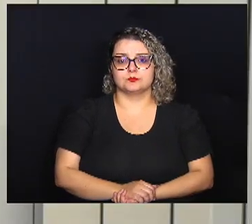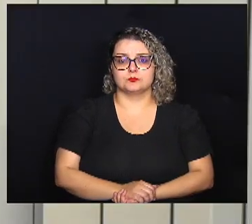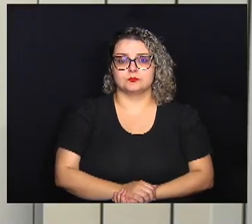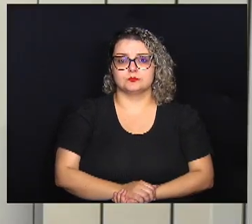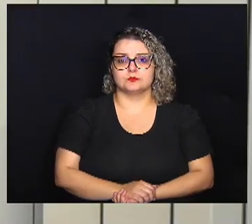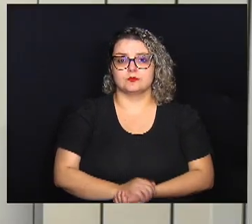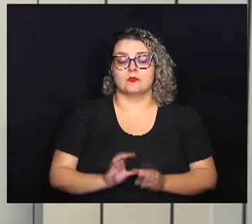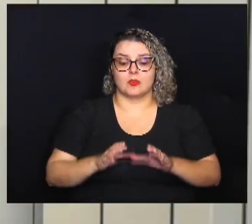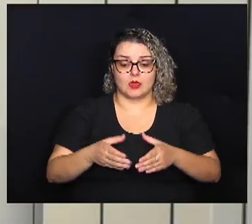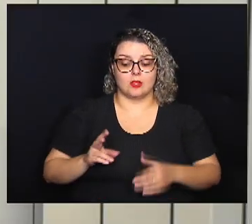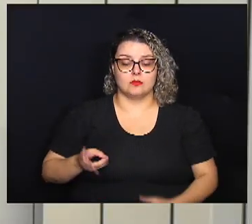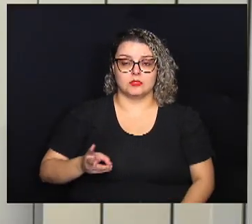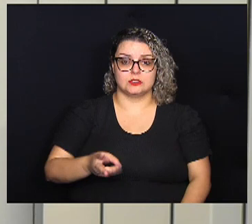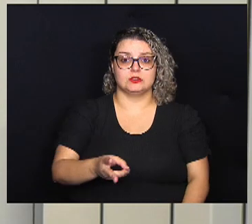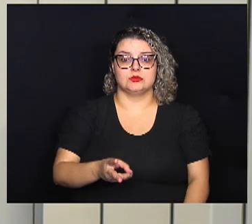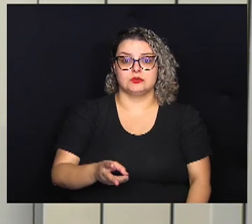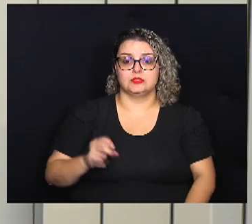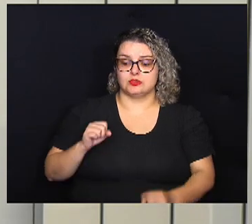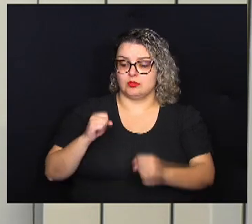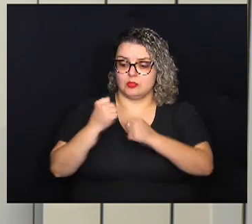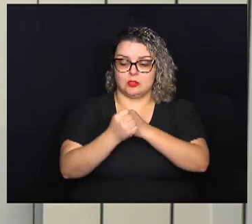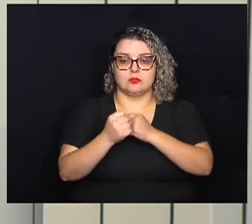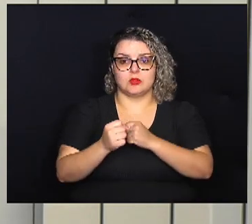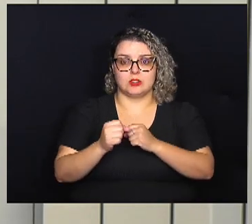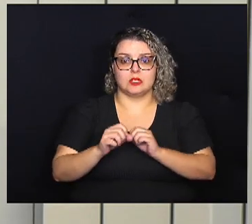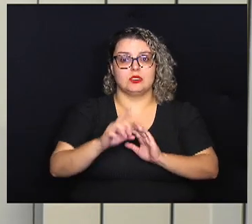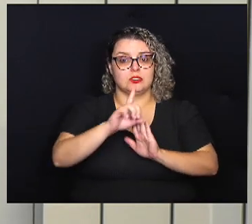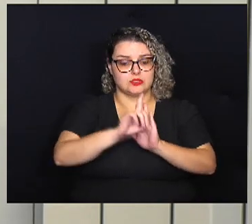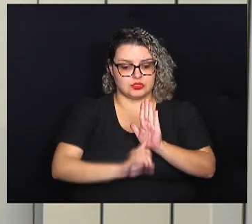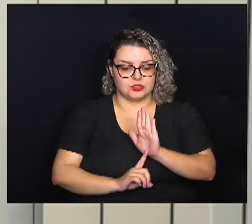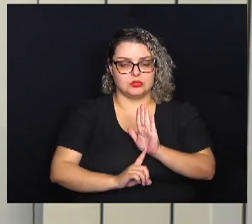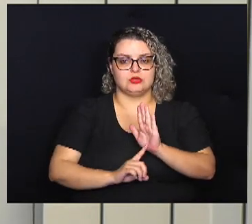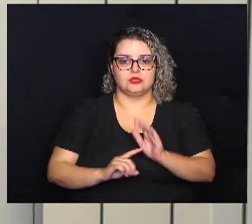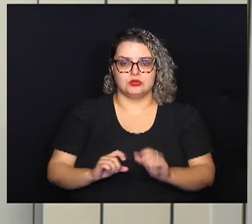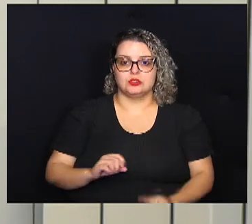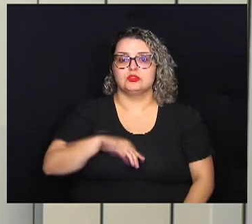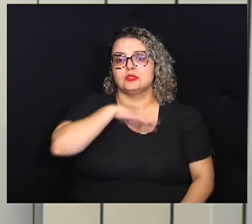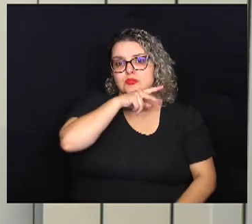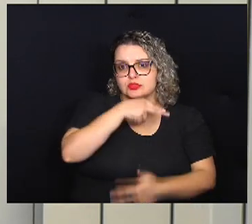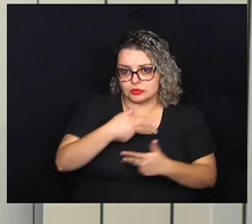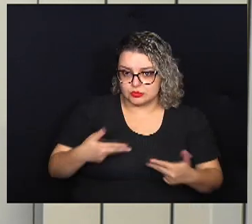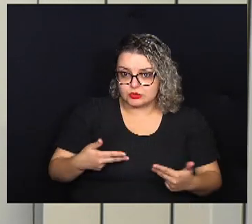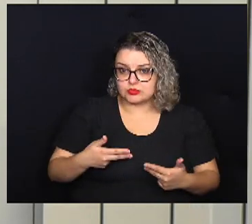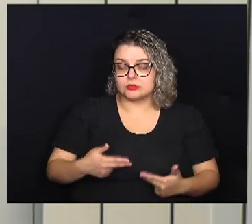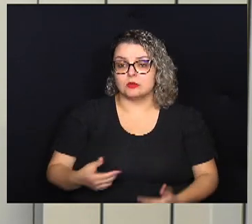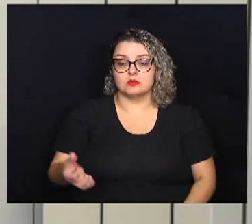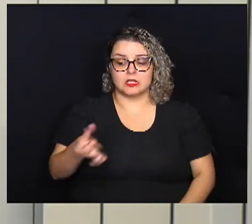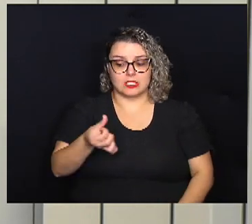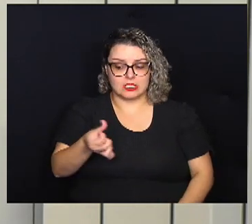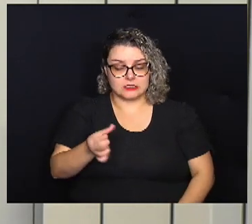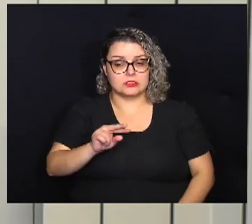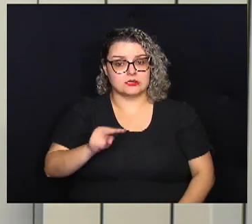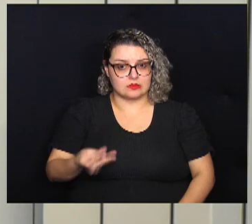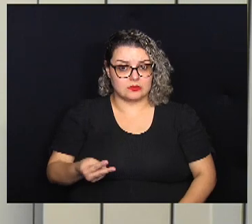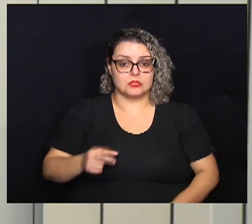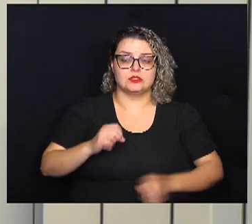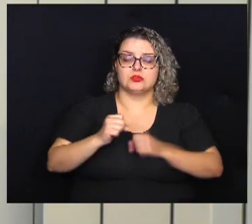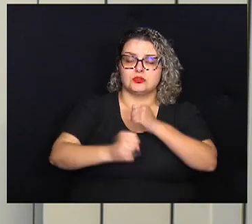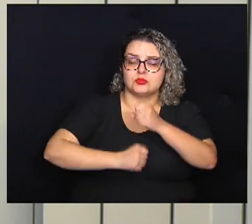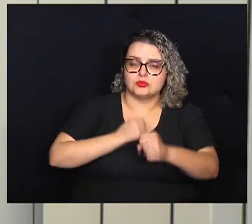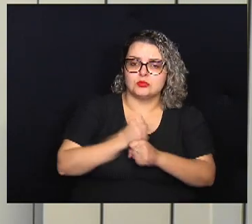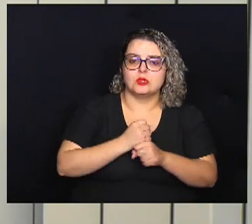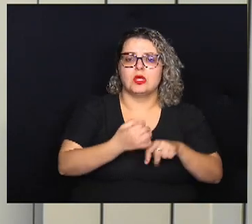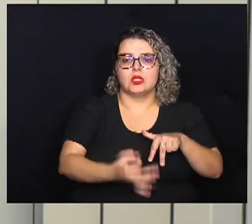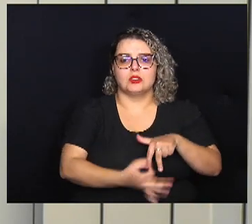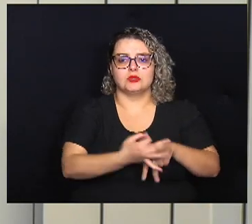A Comissão Permanente de Proteção e Defesa dos Direitos dos Animais se reuniu pela 6ª vez no ano e deu o